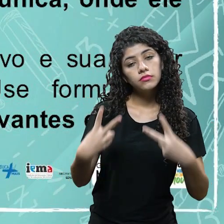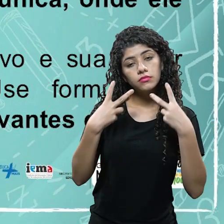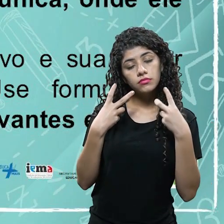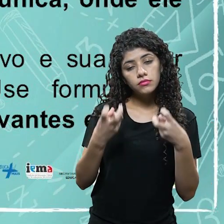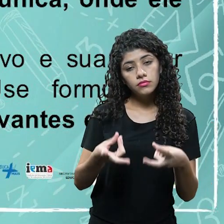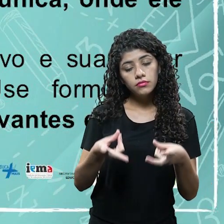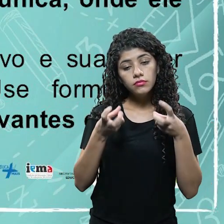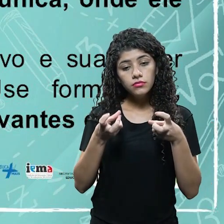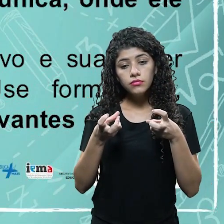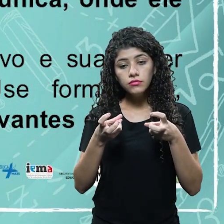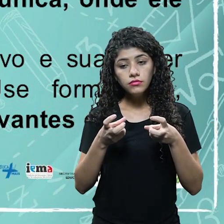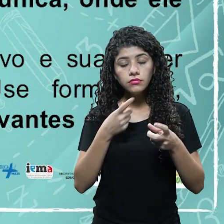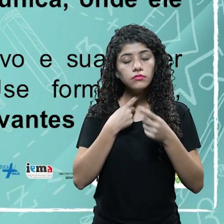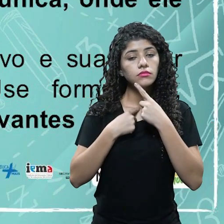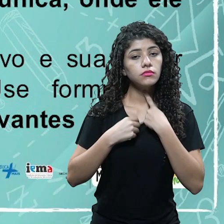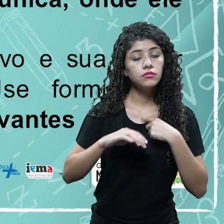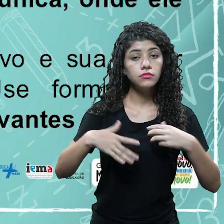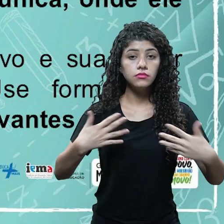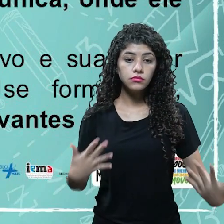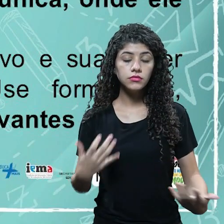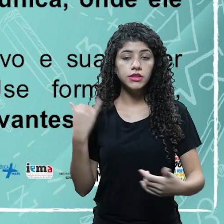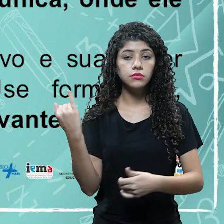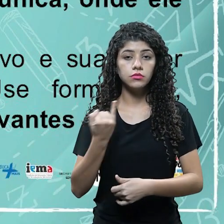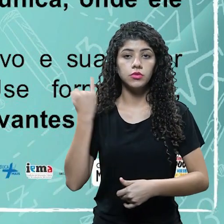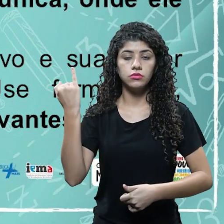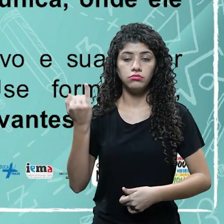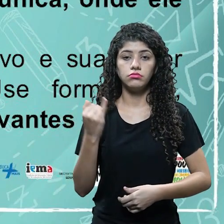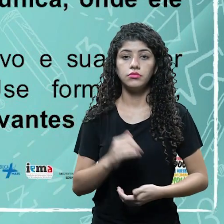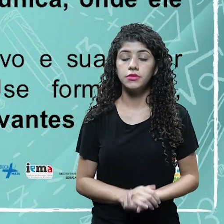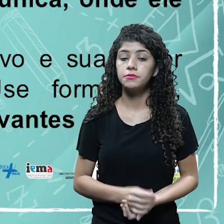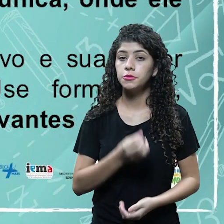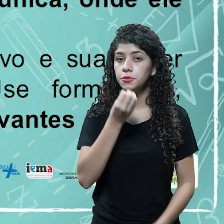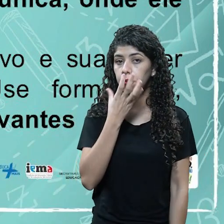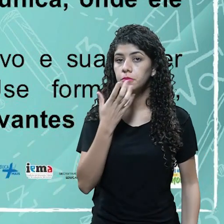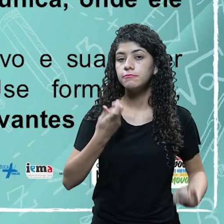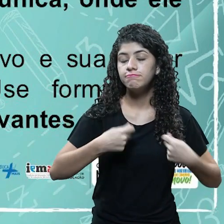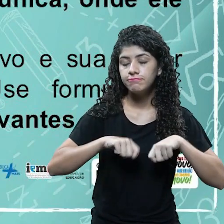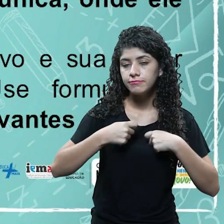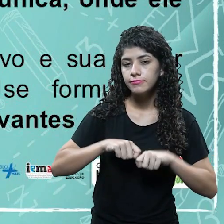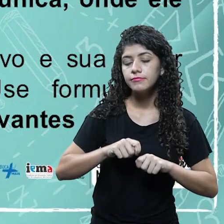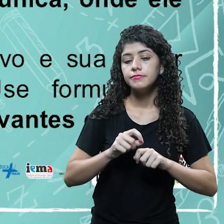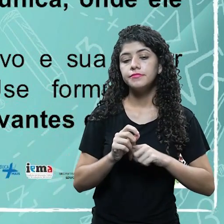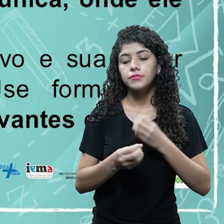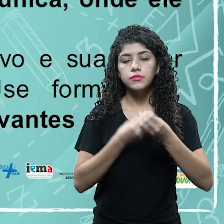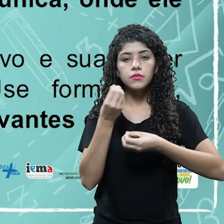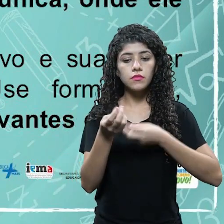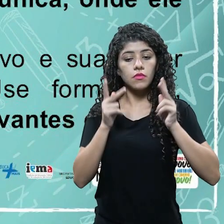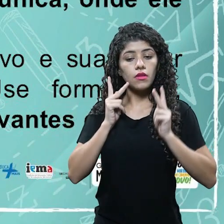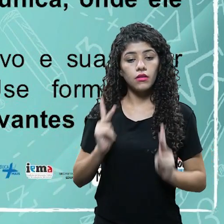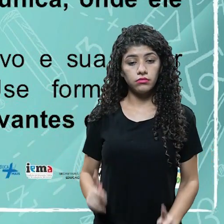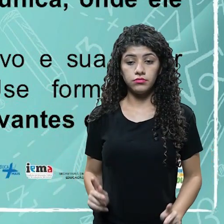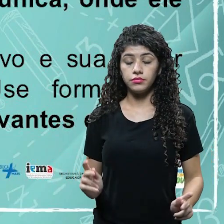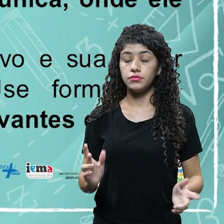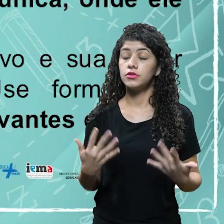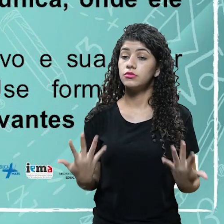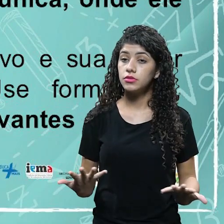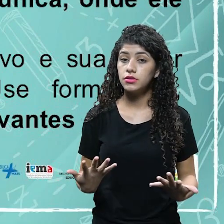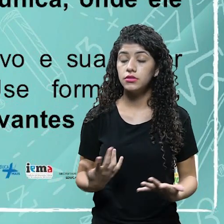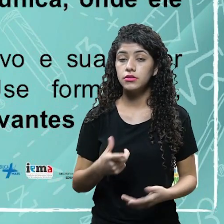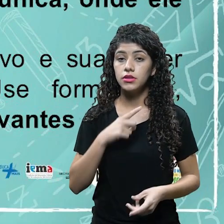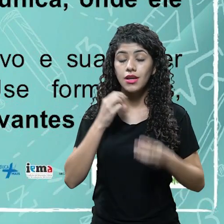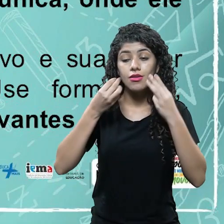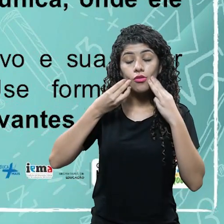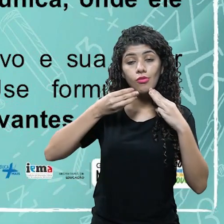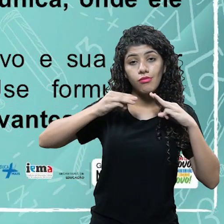audiência quer, o que ela anseia e o que é importante para ela é muito importante, ok? Como ela se comporta. Ó. Caso contrário, a ação de marketing não